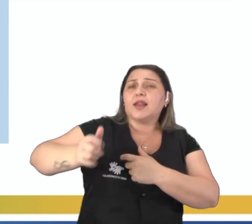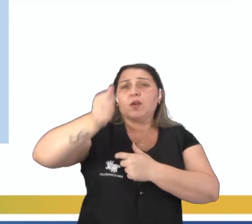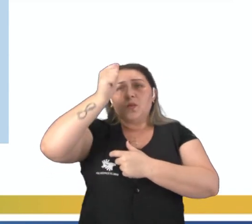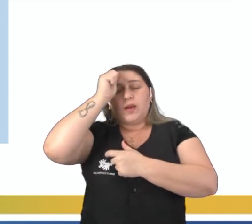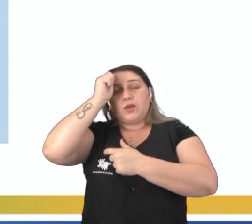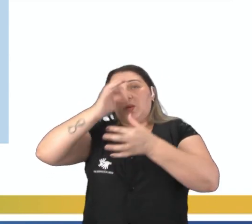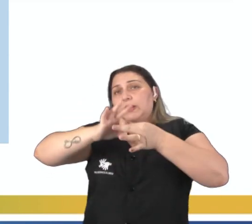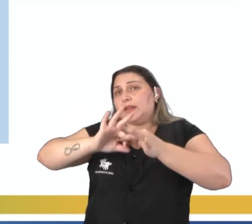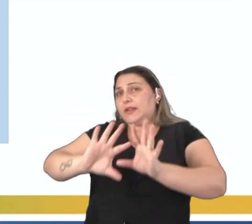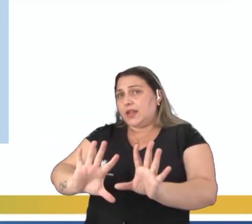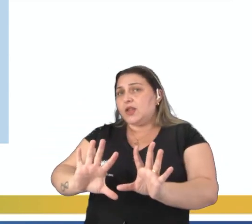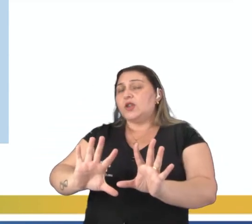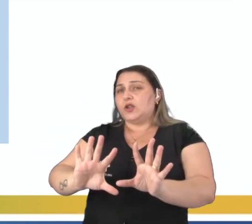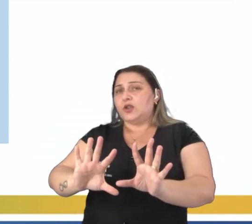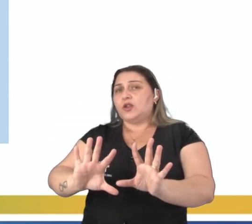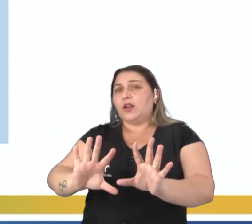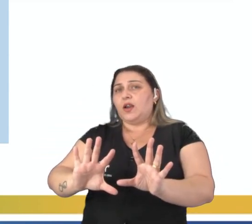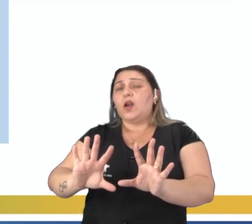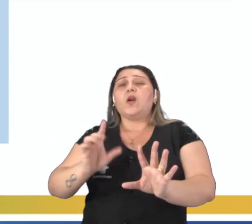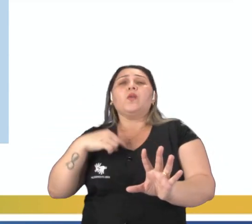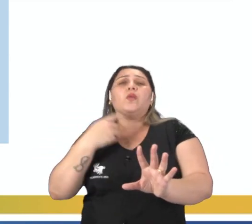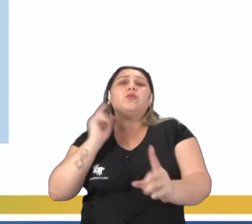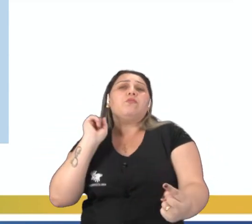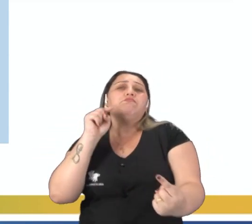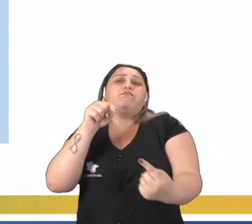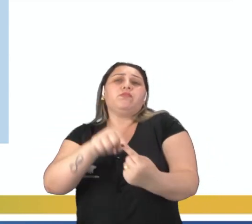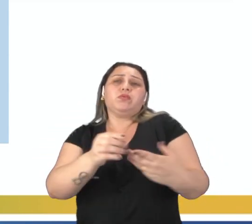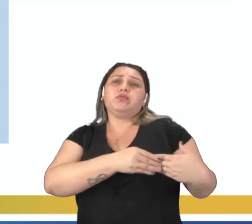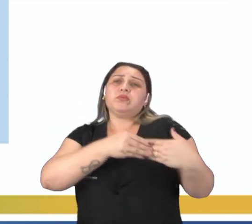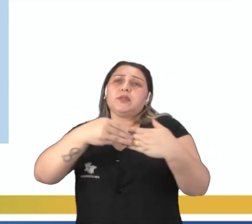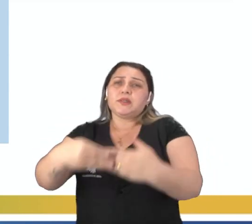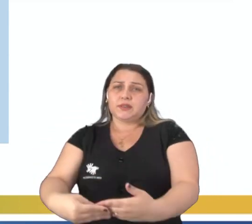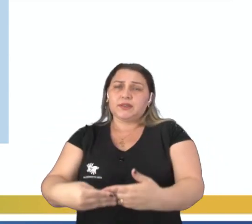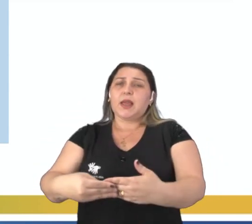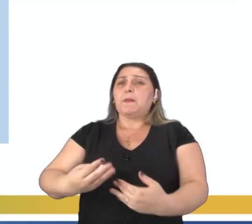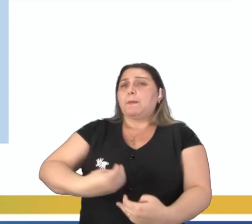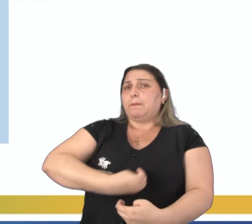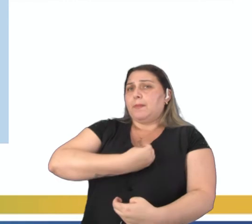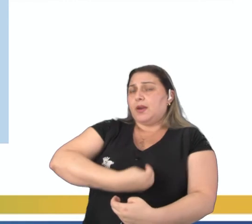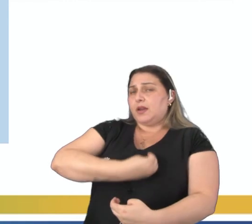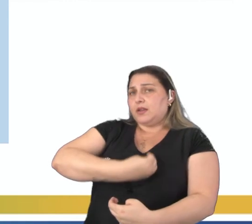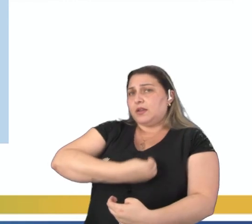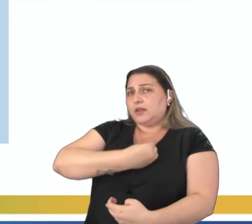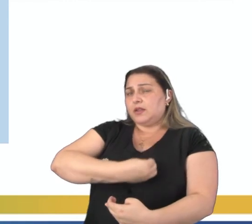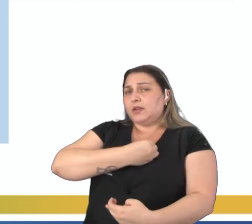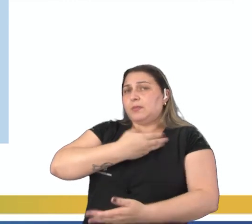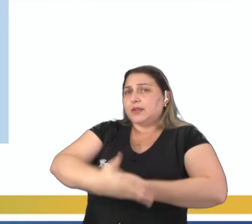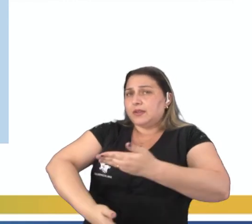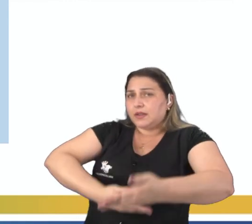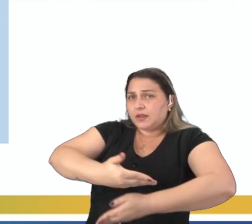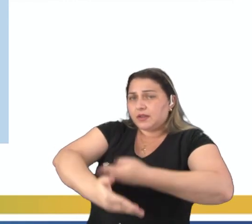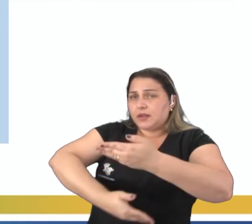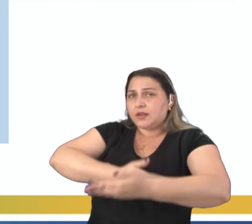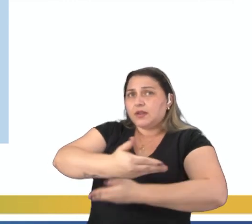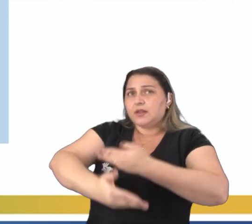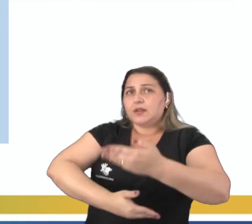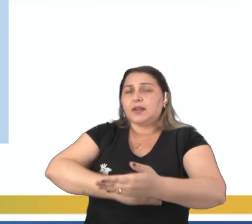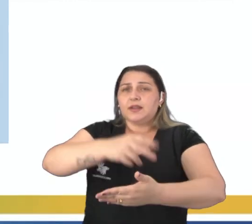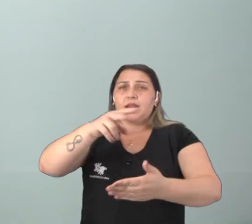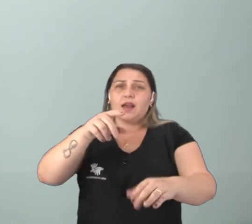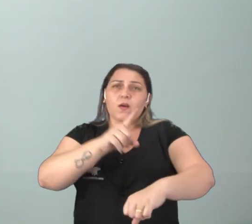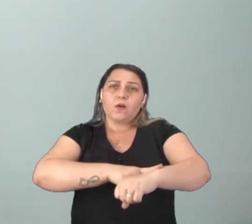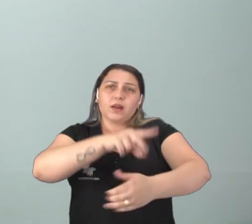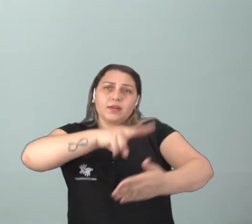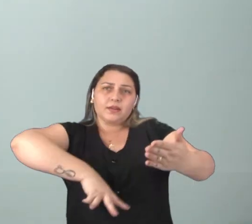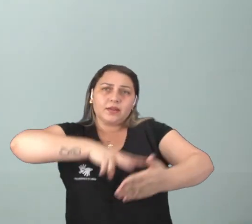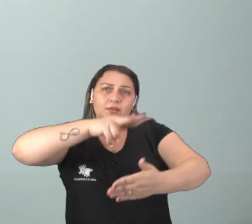autor deixa em aberto, com o objetivo de nos trazer para participar dessa interatividade durante as